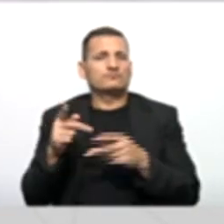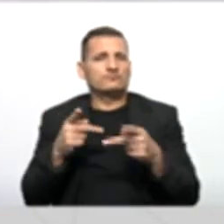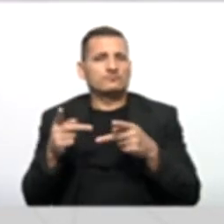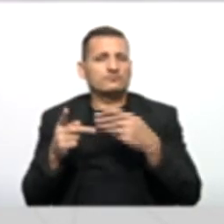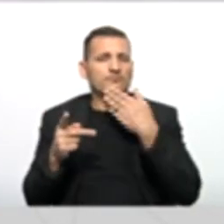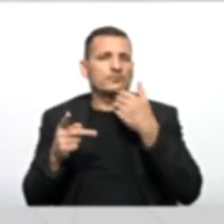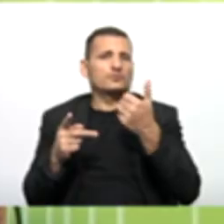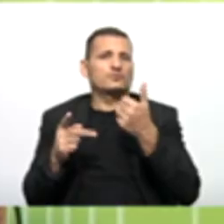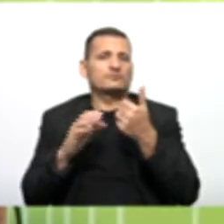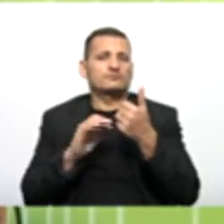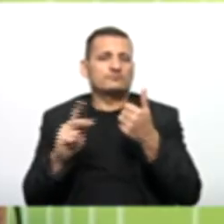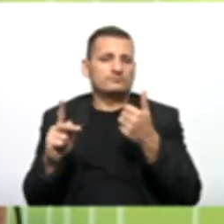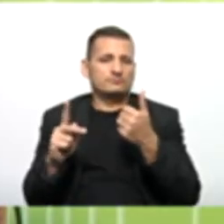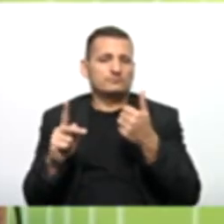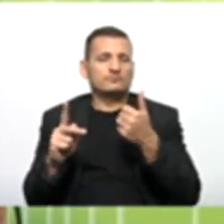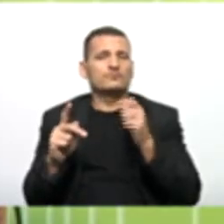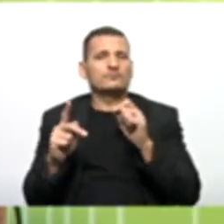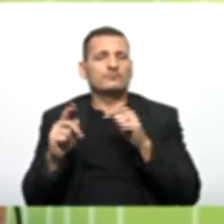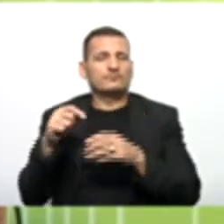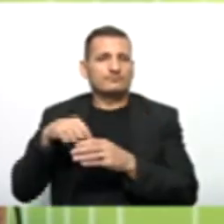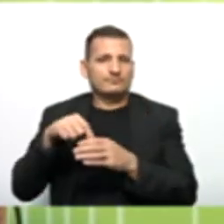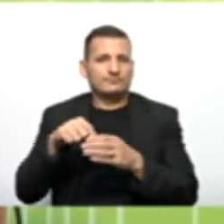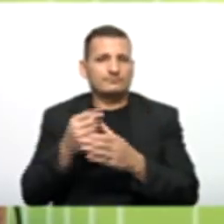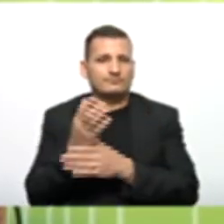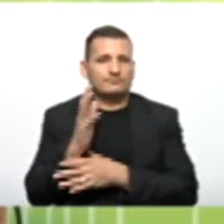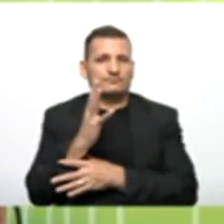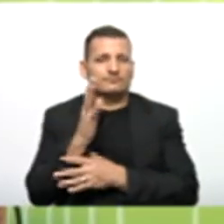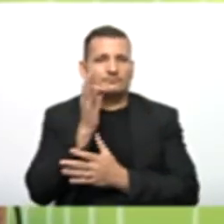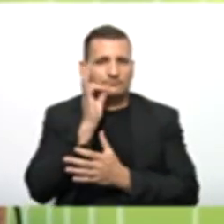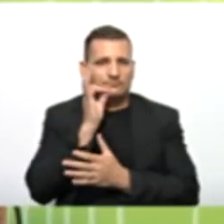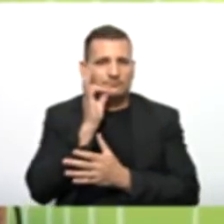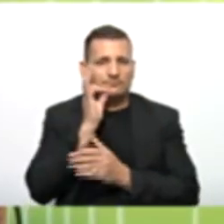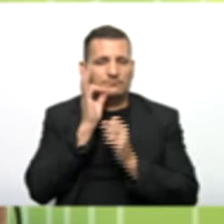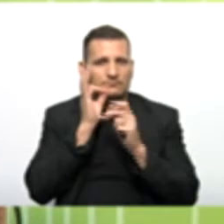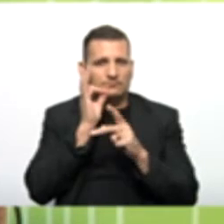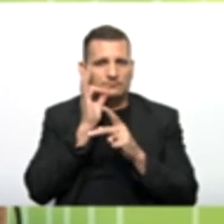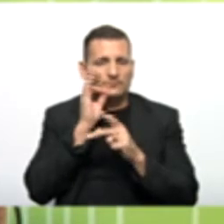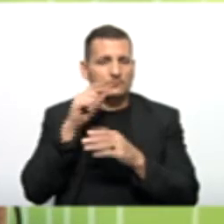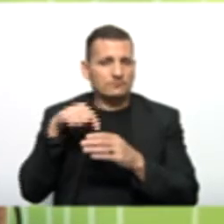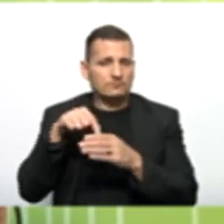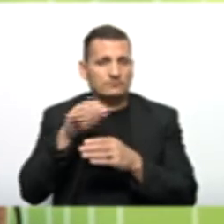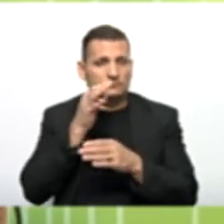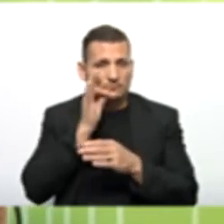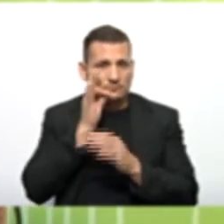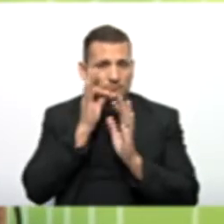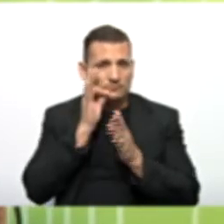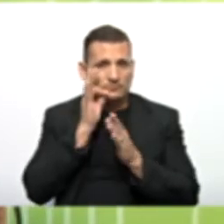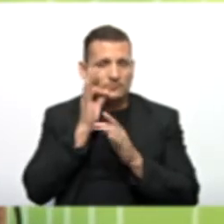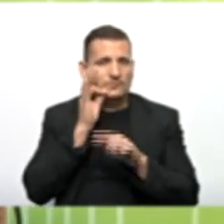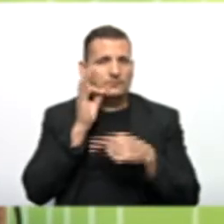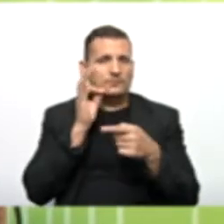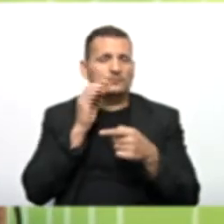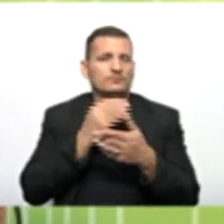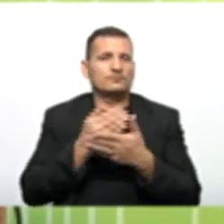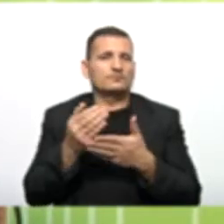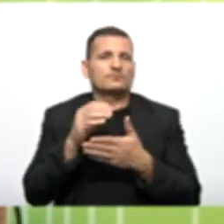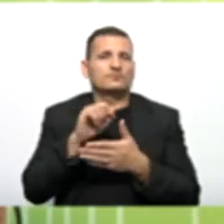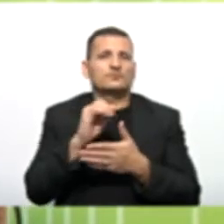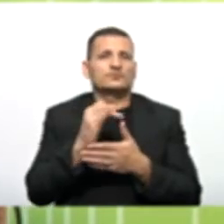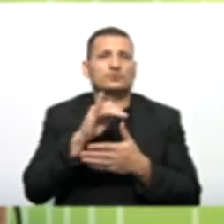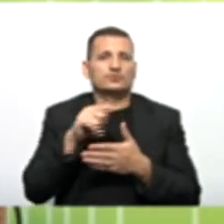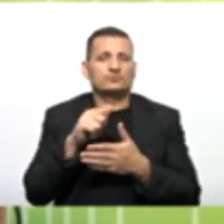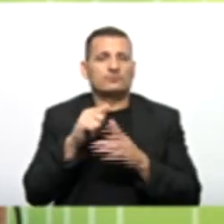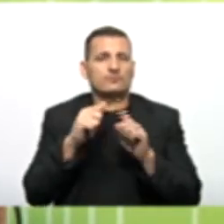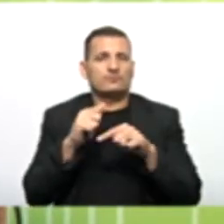nossa cooperativa. A gente vai trabalhar com café. Ok, depois que a gente termina o plantio de café, a gente vai começar a mexer com soja, já é um outro